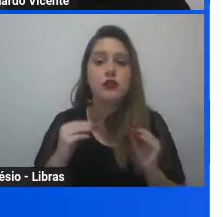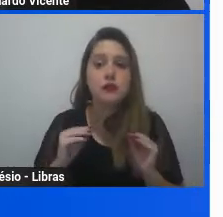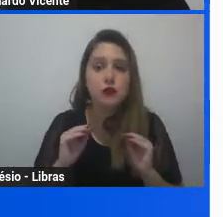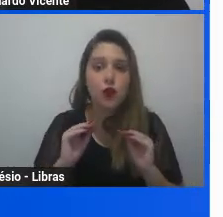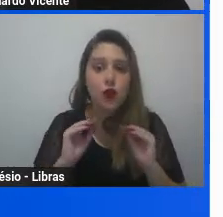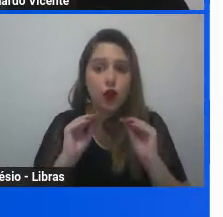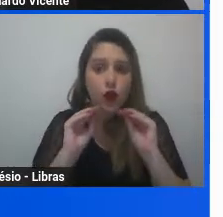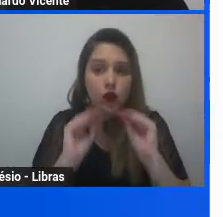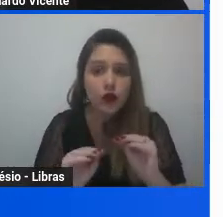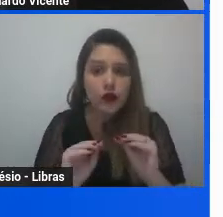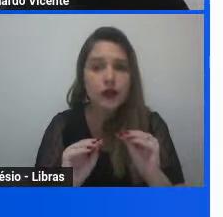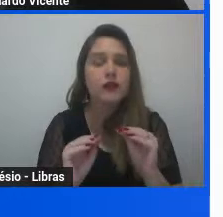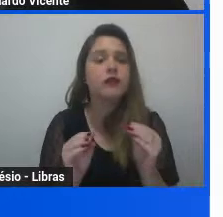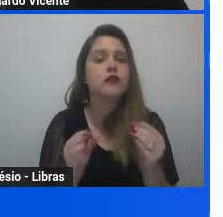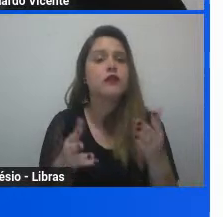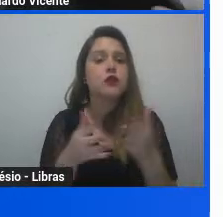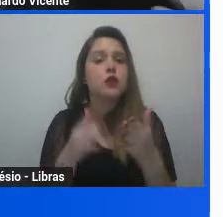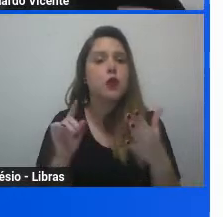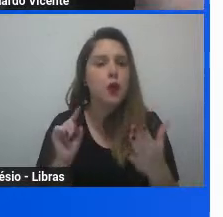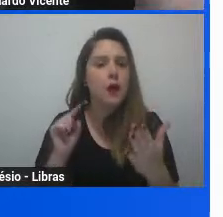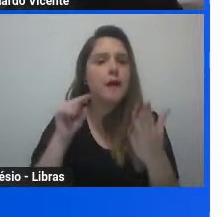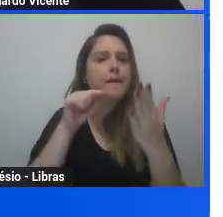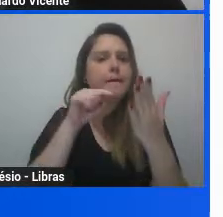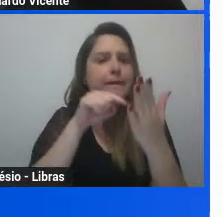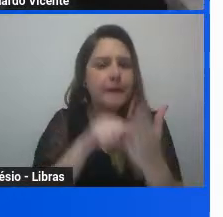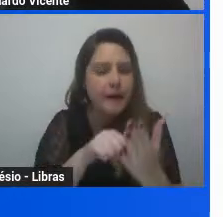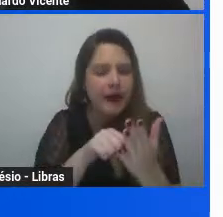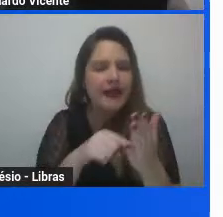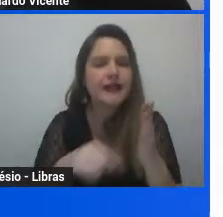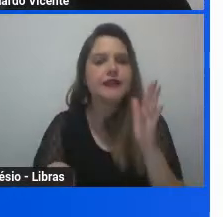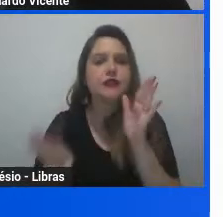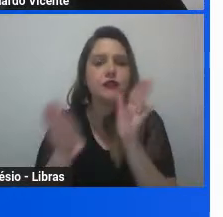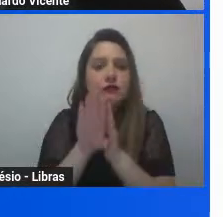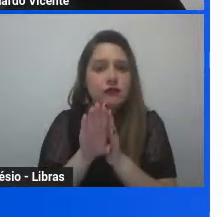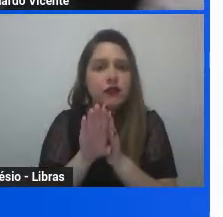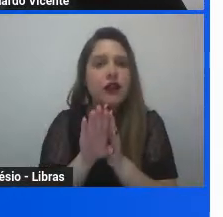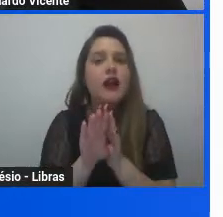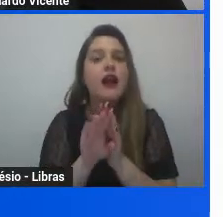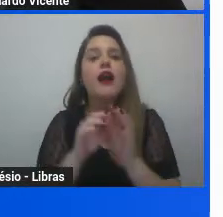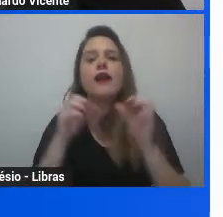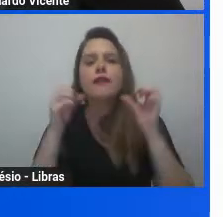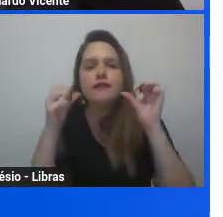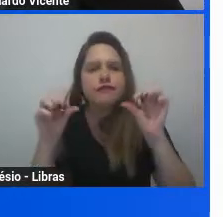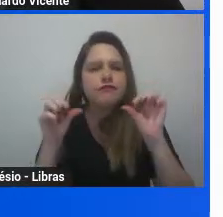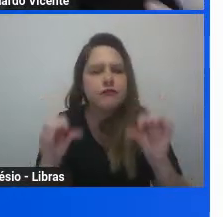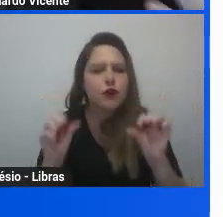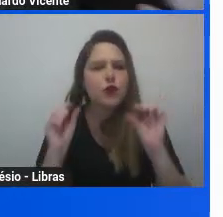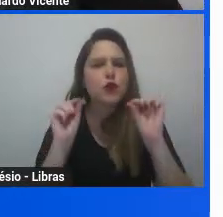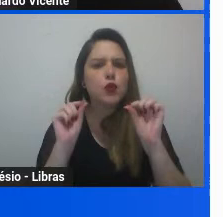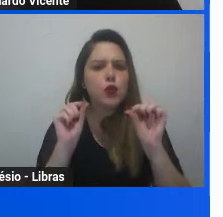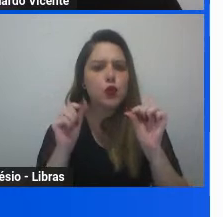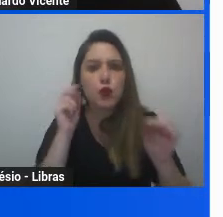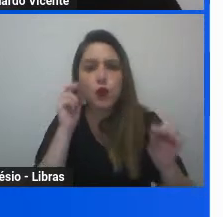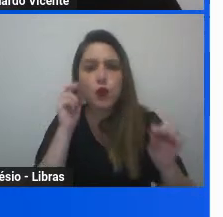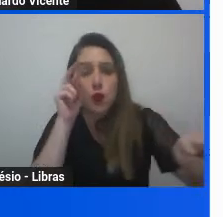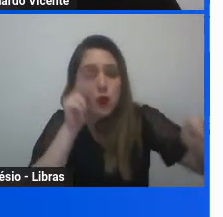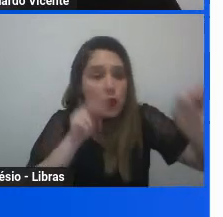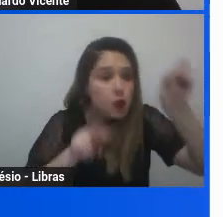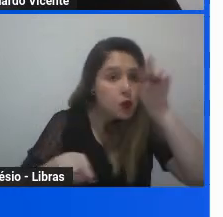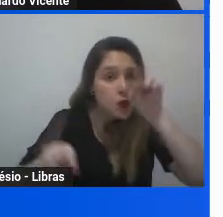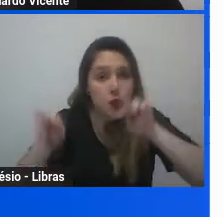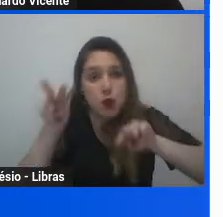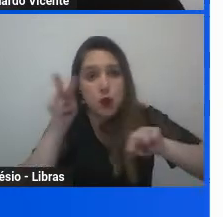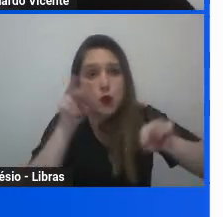a cena, né? Todas as vezes que eu chego, me deparo uma situação, uma criança que caiu, eu vou olhar essa cena, né?